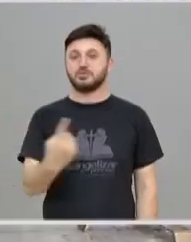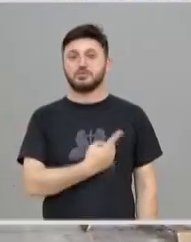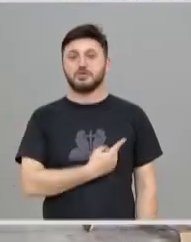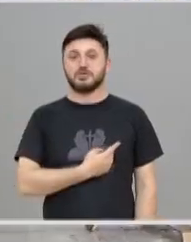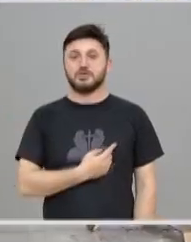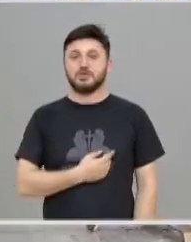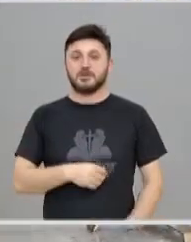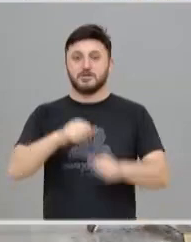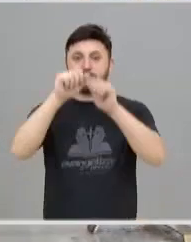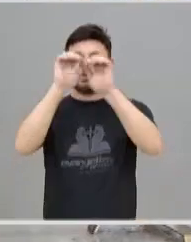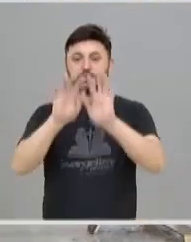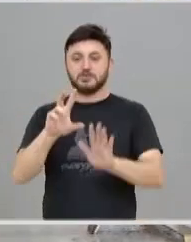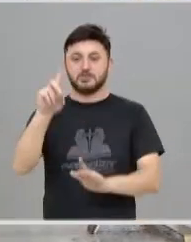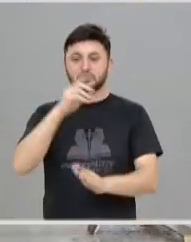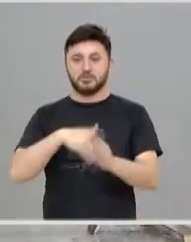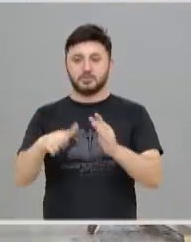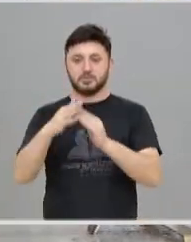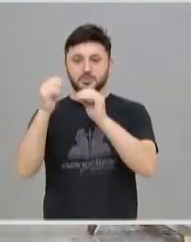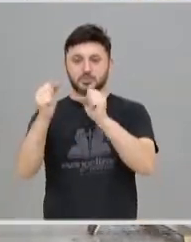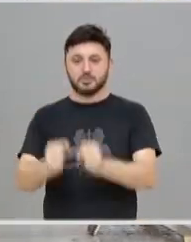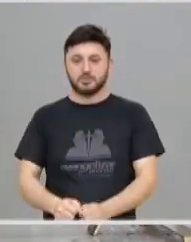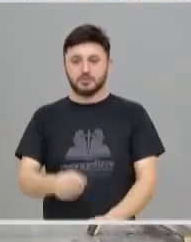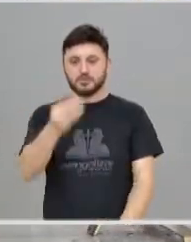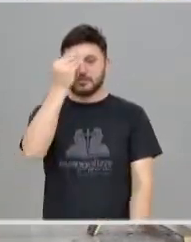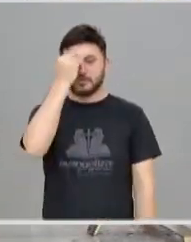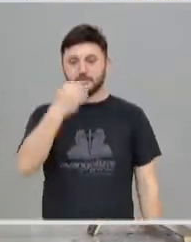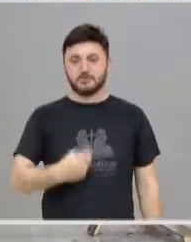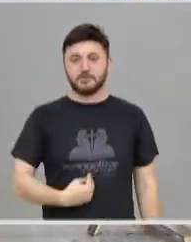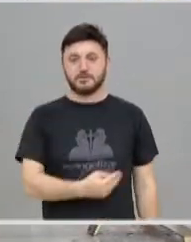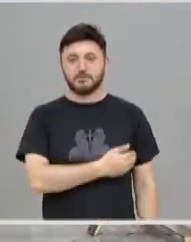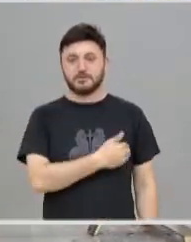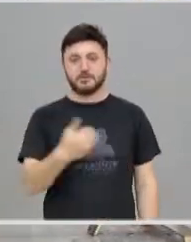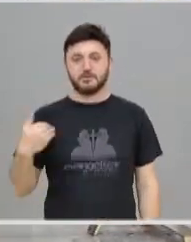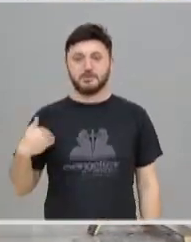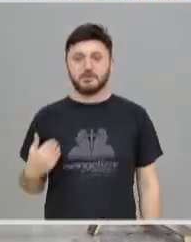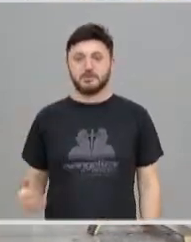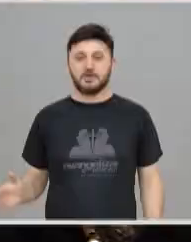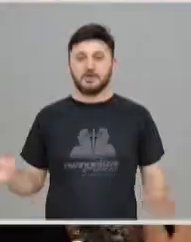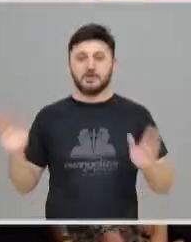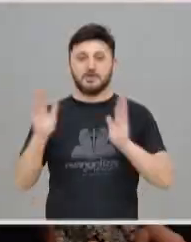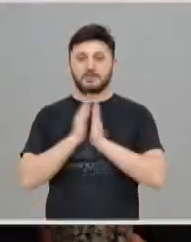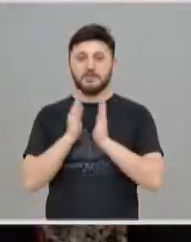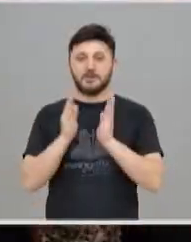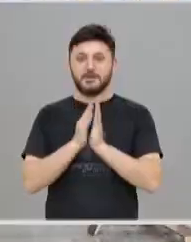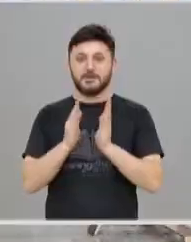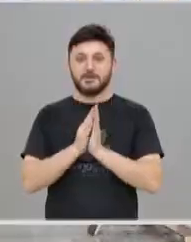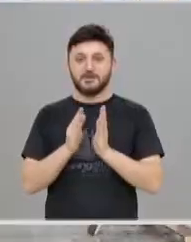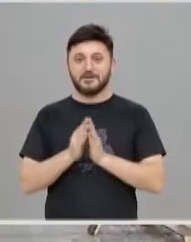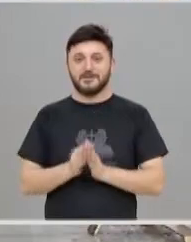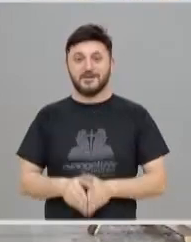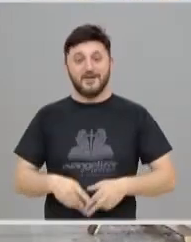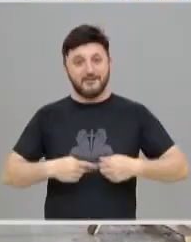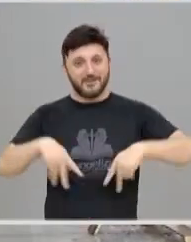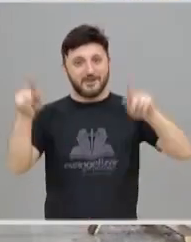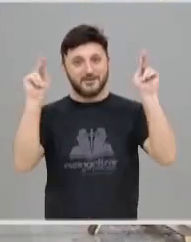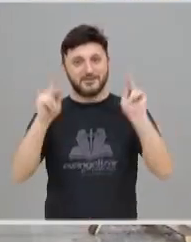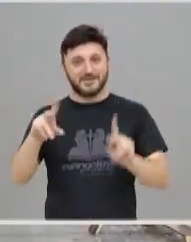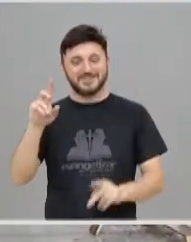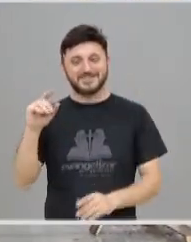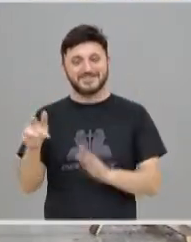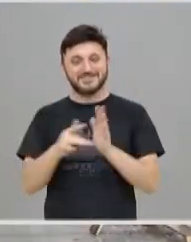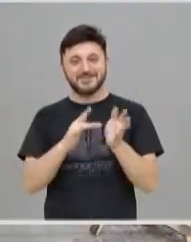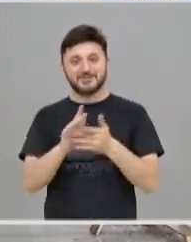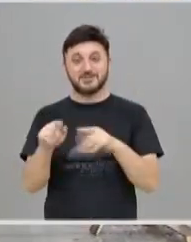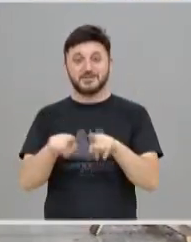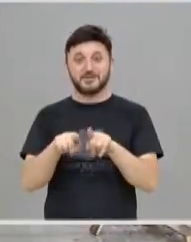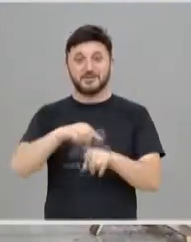meio de nós. Abençoe-vos Deus, Pai, Filho, Espírito Santo. Amém. Põe em paz. Que Cristo e